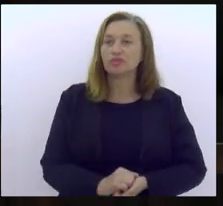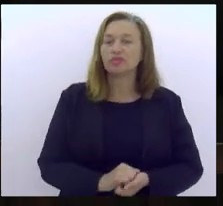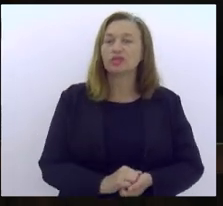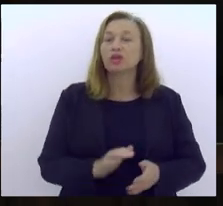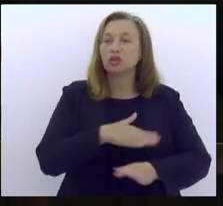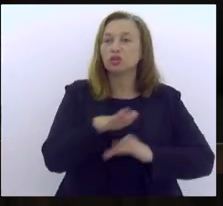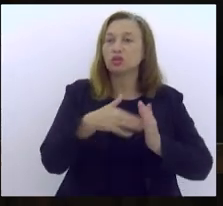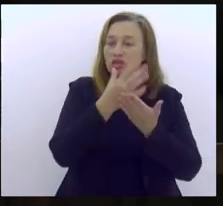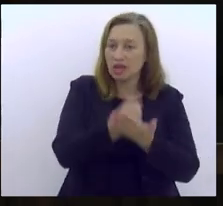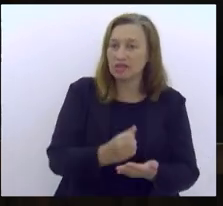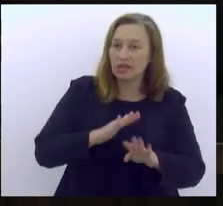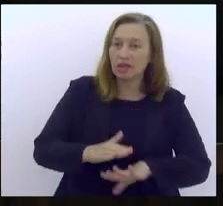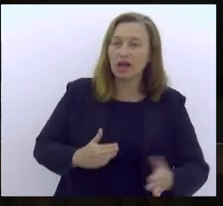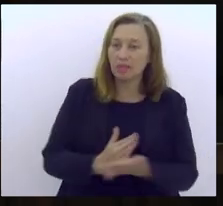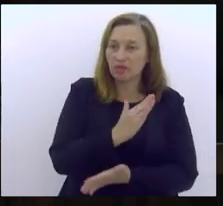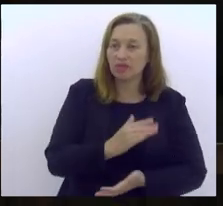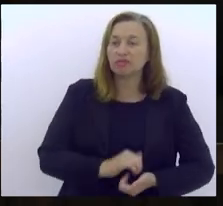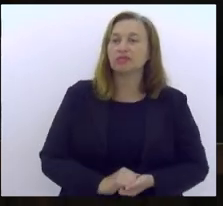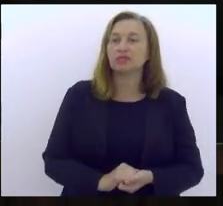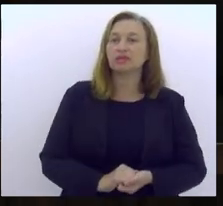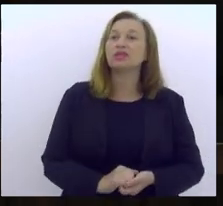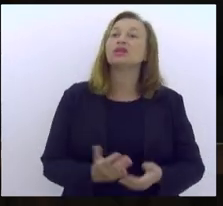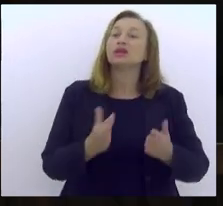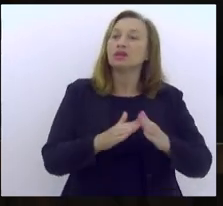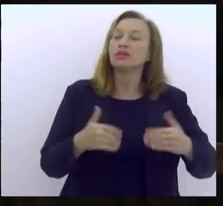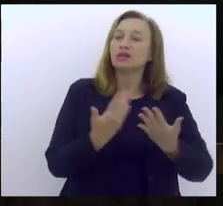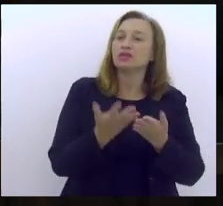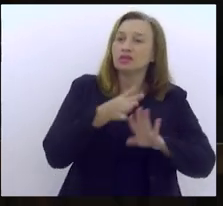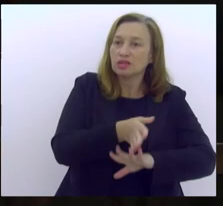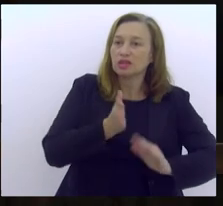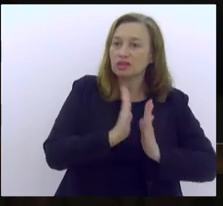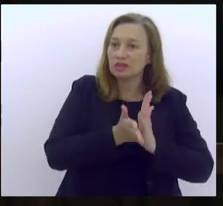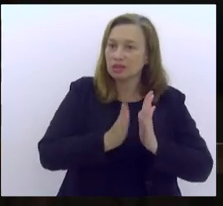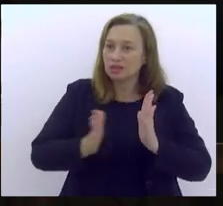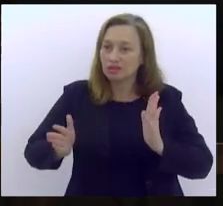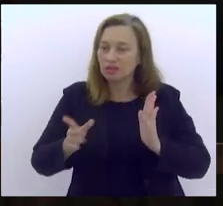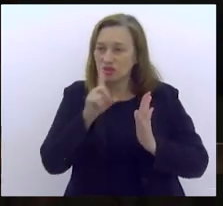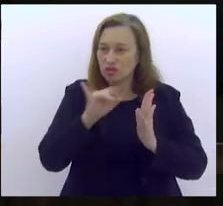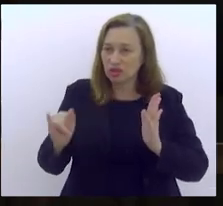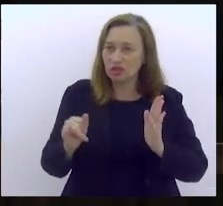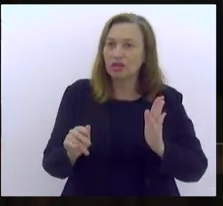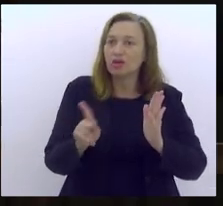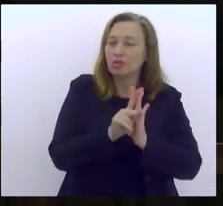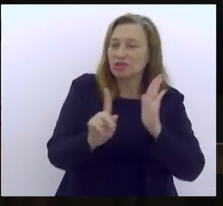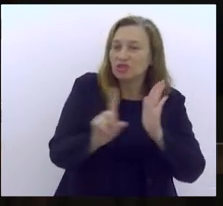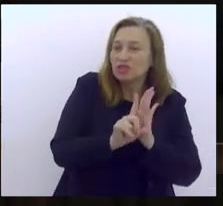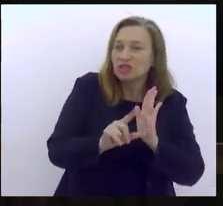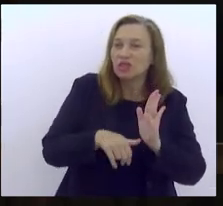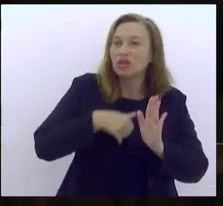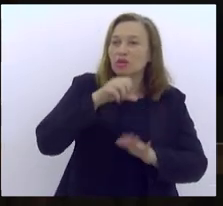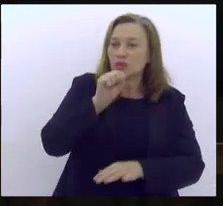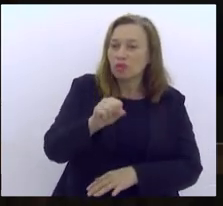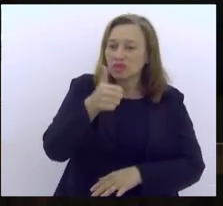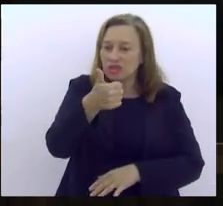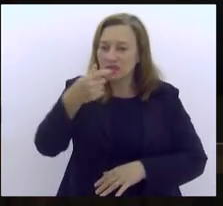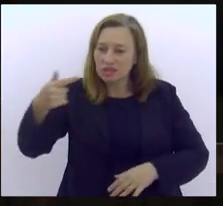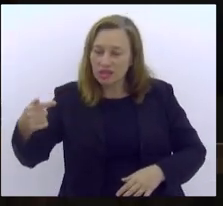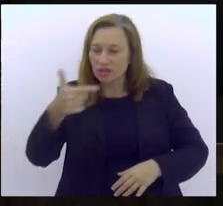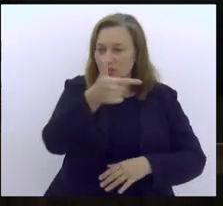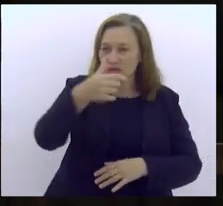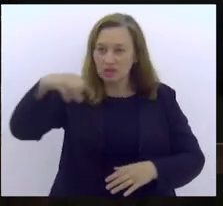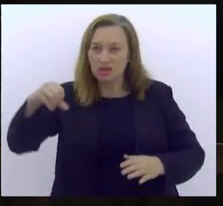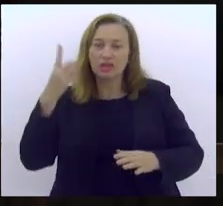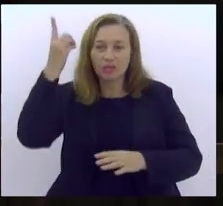Senhores que aprovam, permaneçam como estão, aprovado. Requer também inclusão na ordem do dia. Projeto de lei 807/2019,